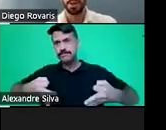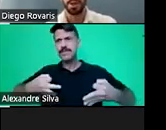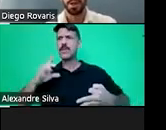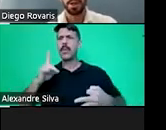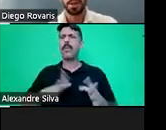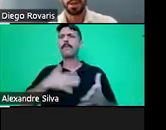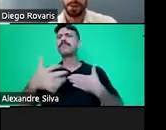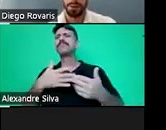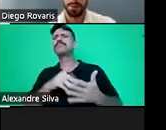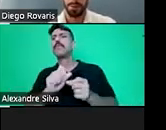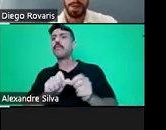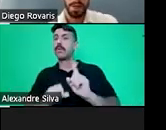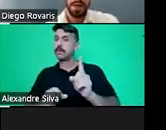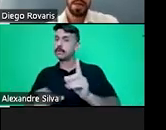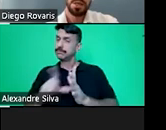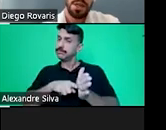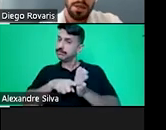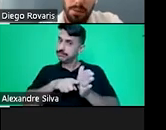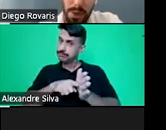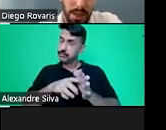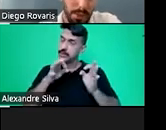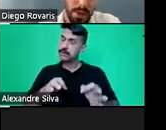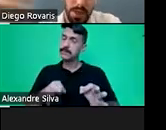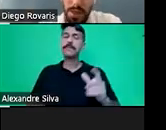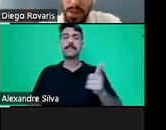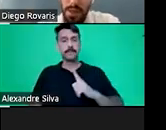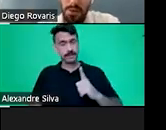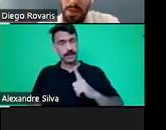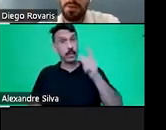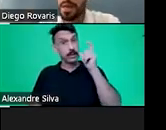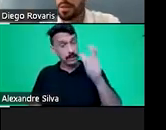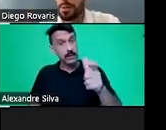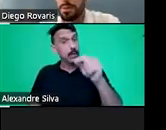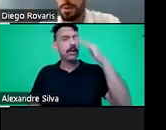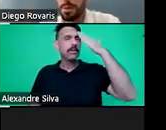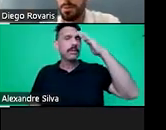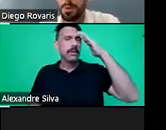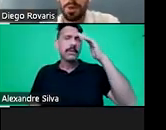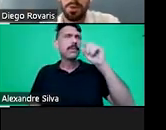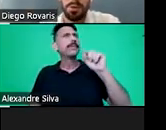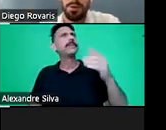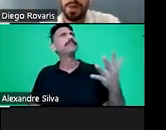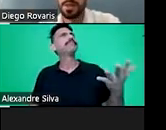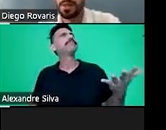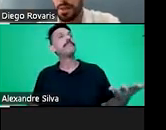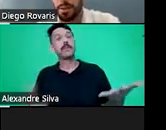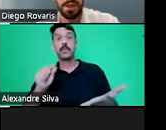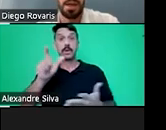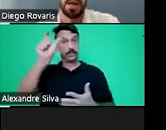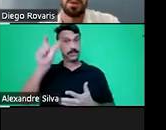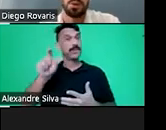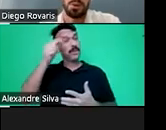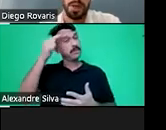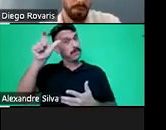tipo de fenômeno. E aí a gente tem um interesse muito grande em entender o que faz com que o indivíduo persista